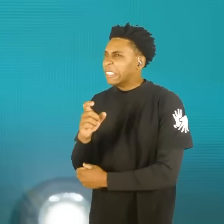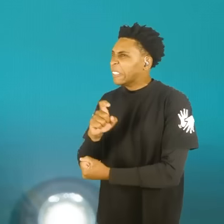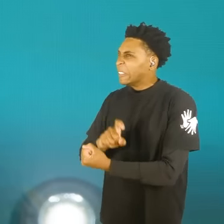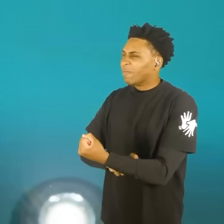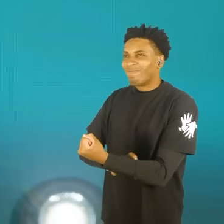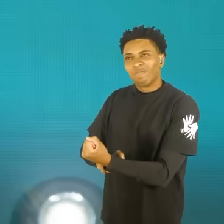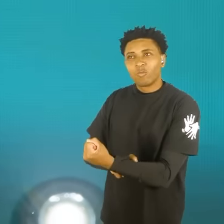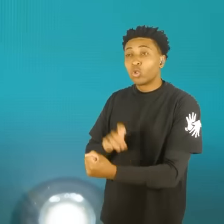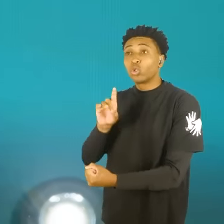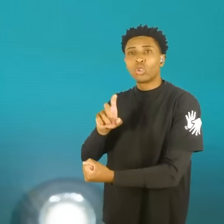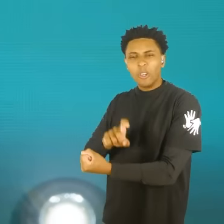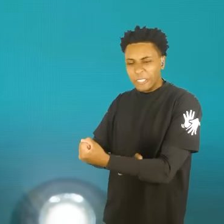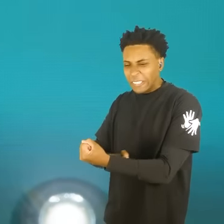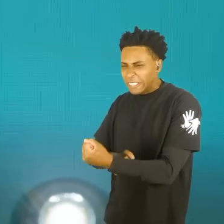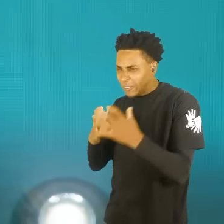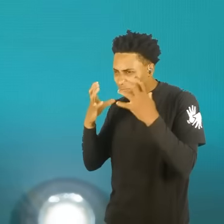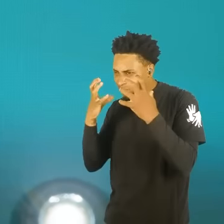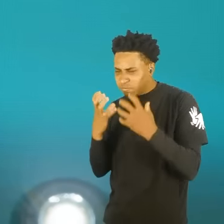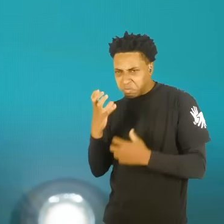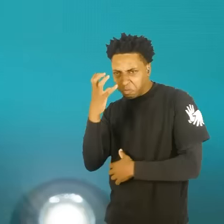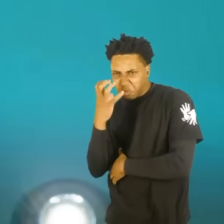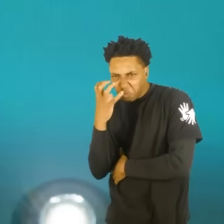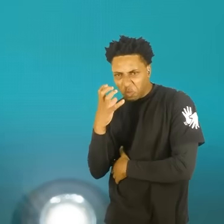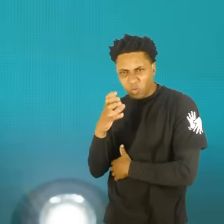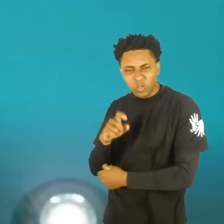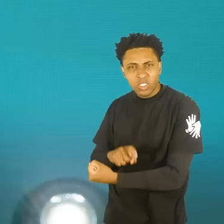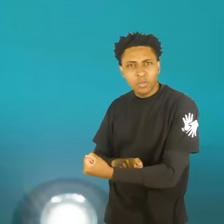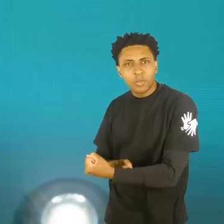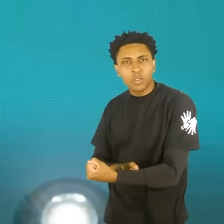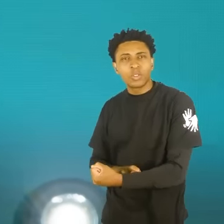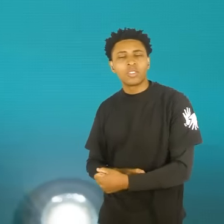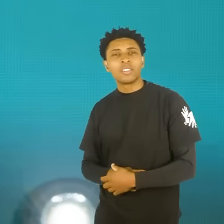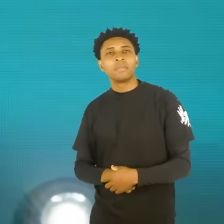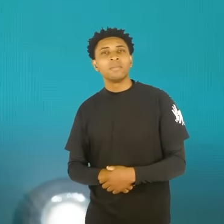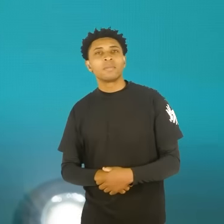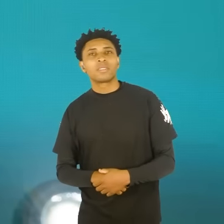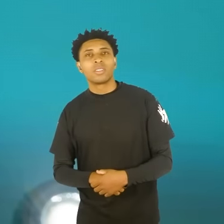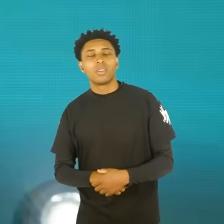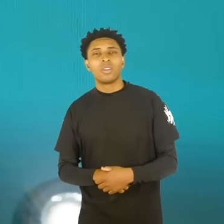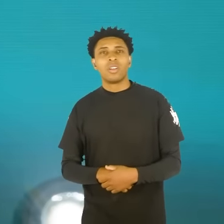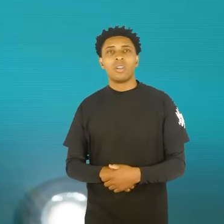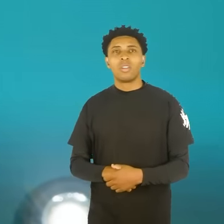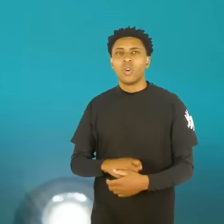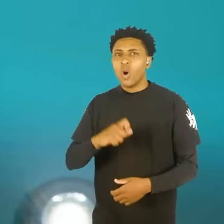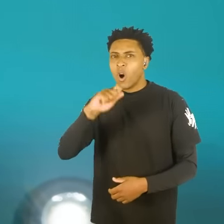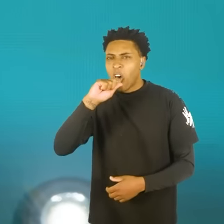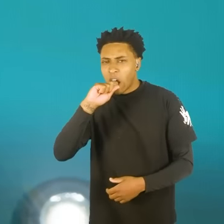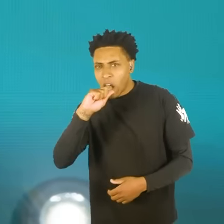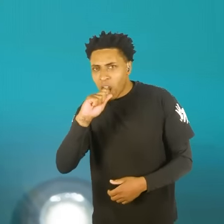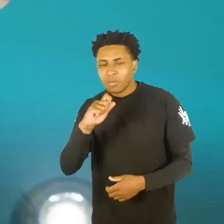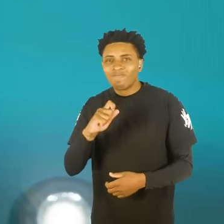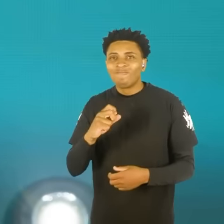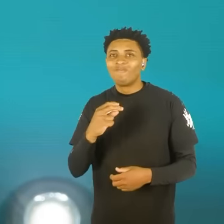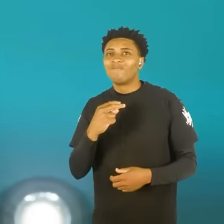ódio. A raiva e o ódio não nos deixa ver as oportunidades que Deus está gerando. A raiva e o ódio não consegue